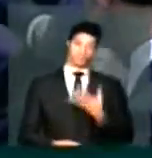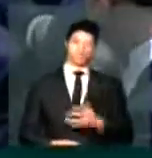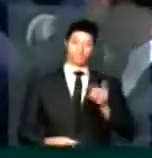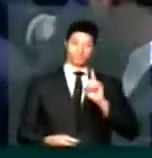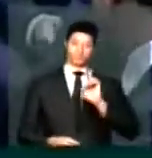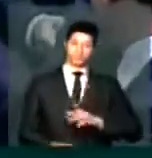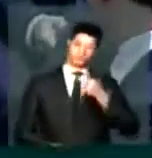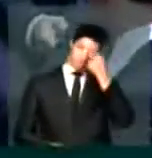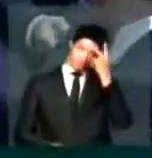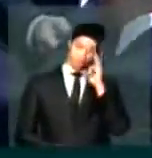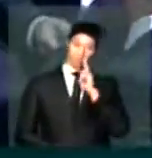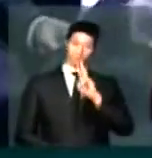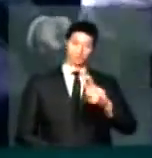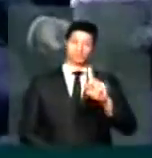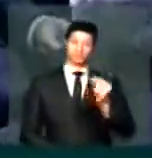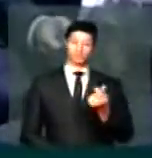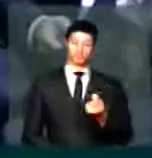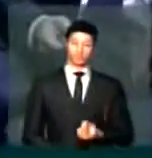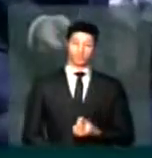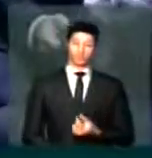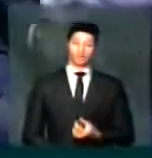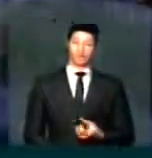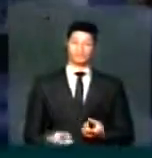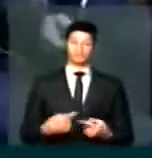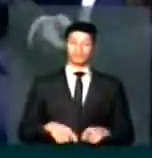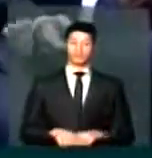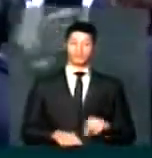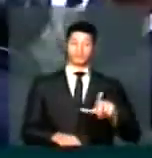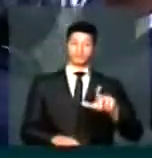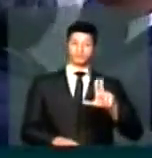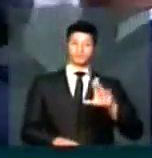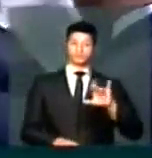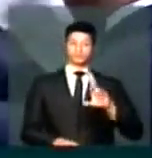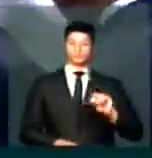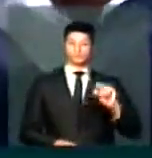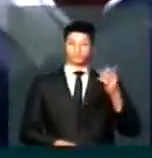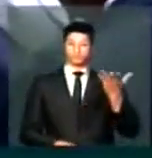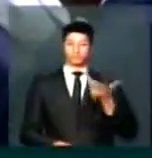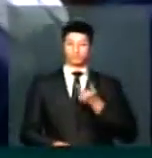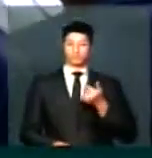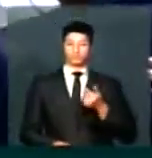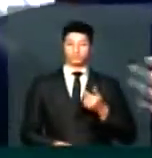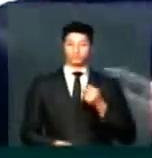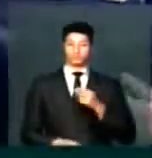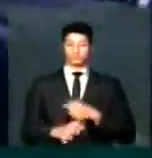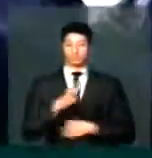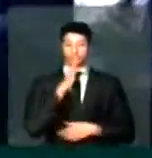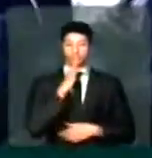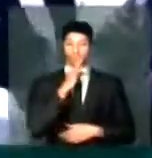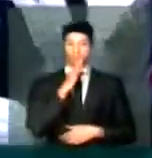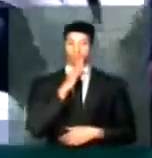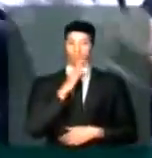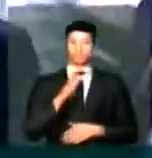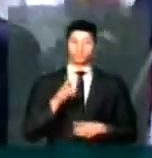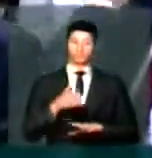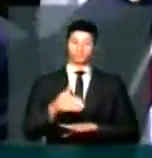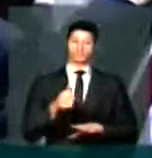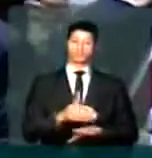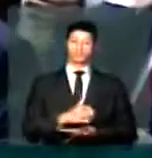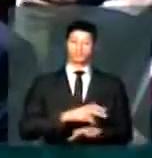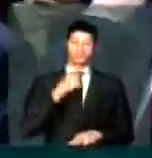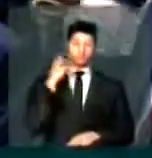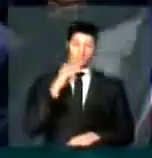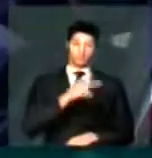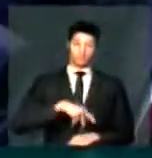não só os que visam lucro, né? Então o lucro vai vir exatamente desse conhecimento e desse acesso